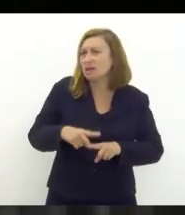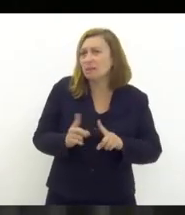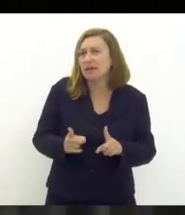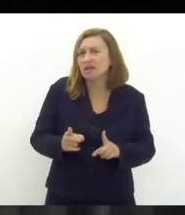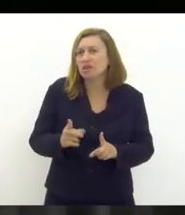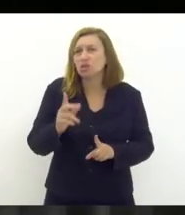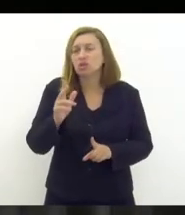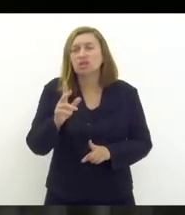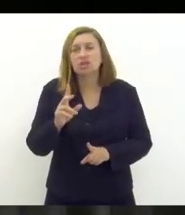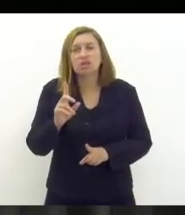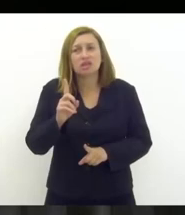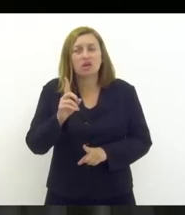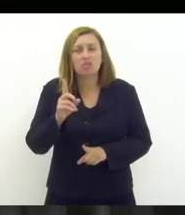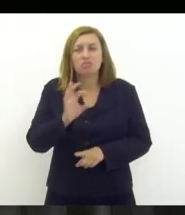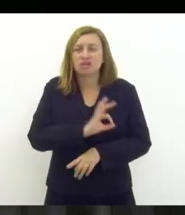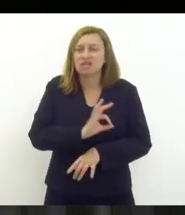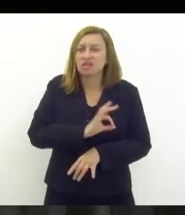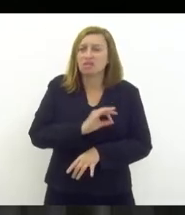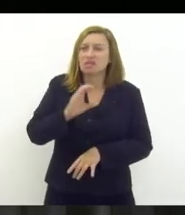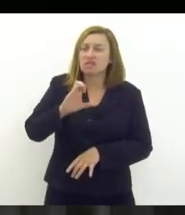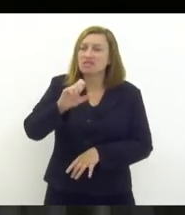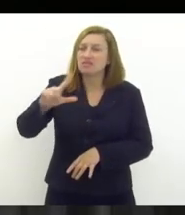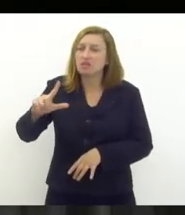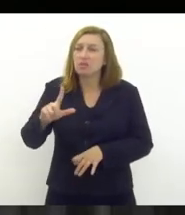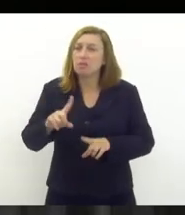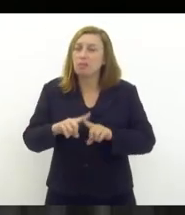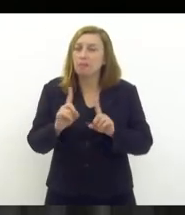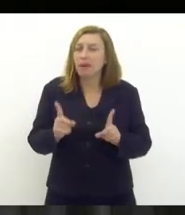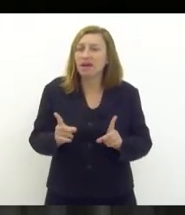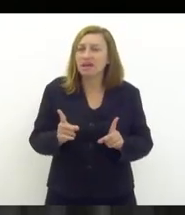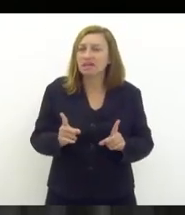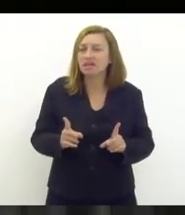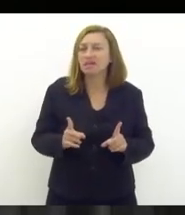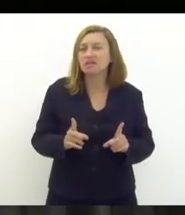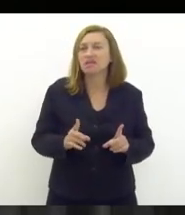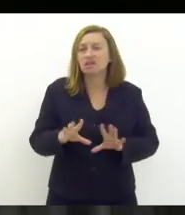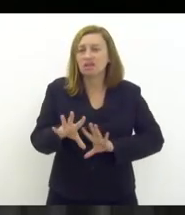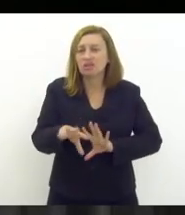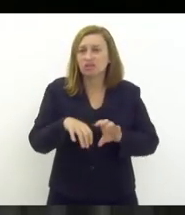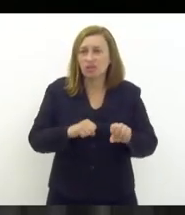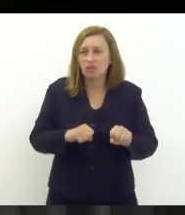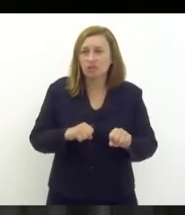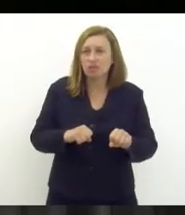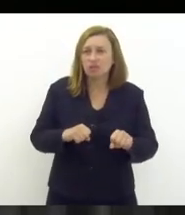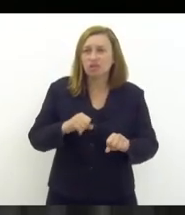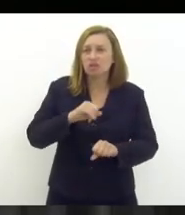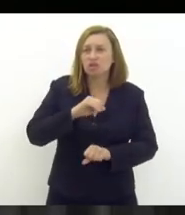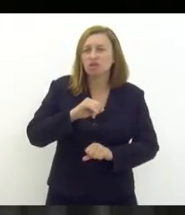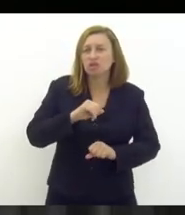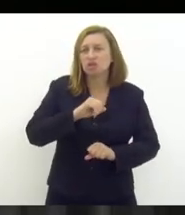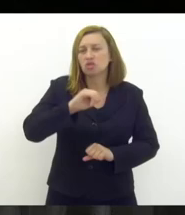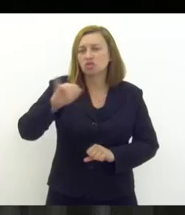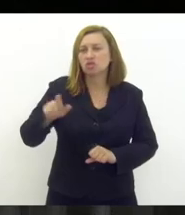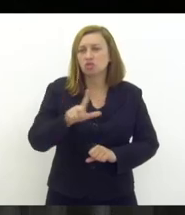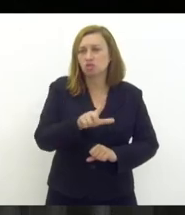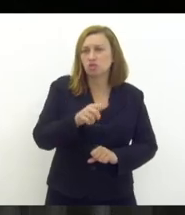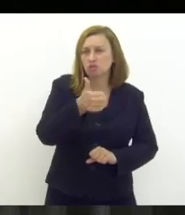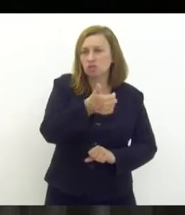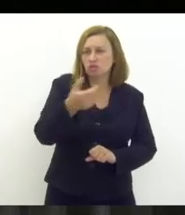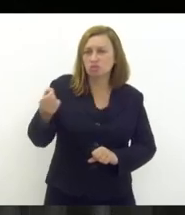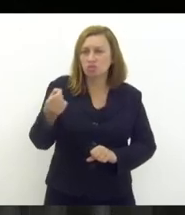policial civil e no entanto ão logo formada em Julho de 2000 eu o primeiro